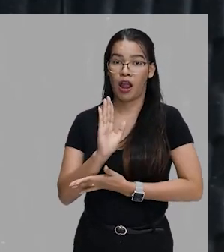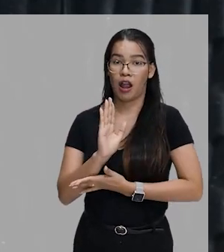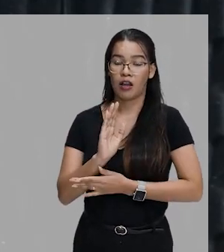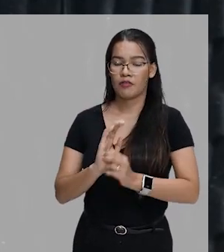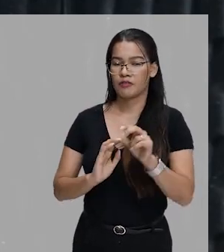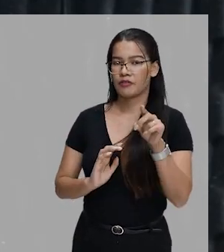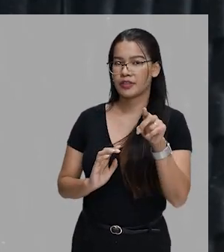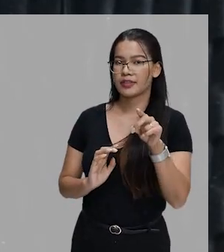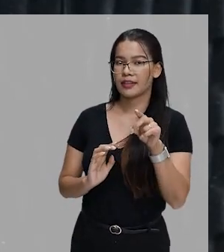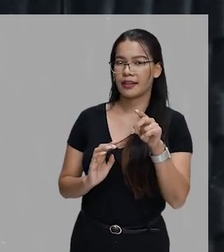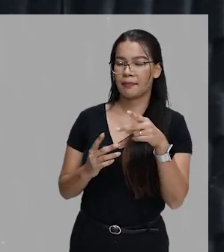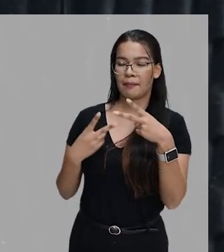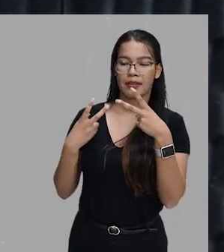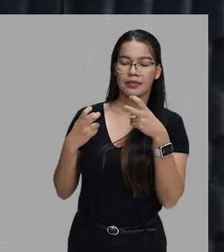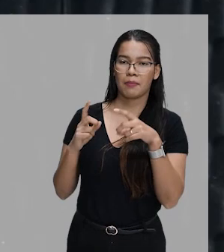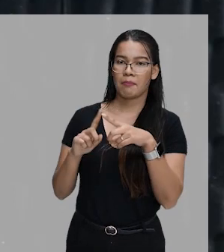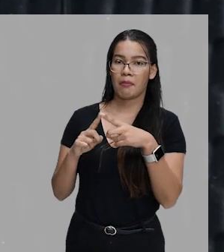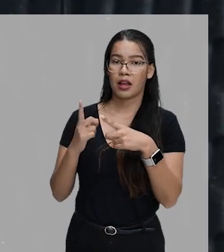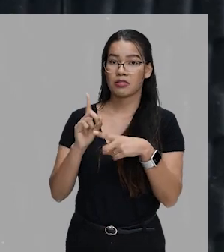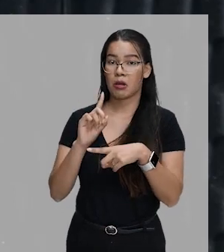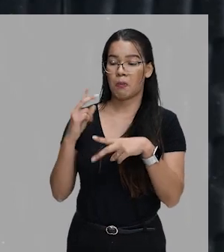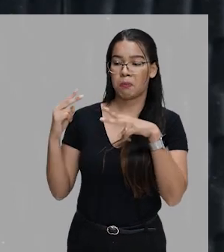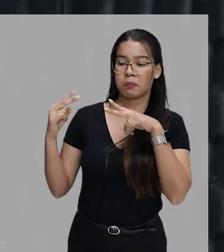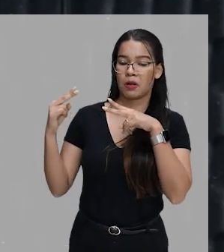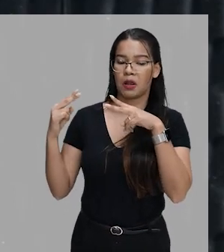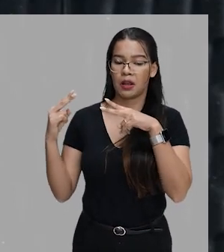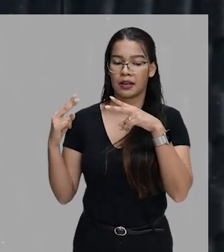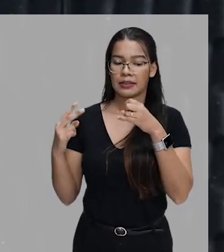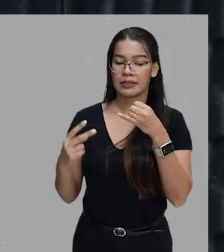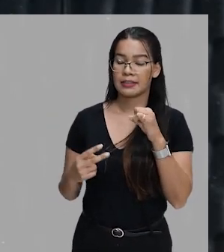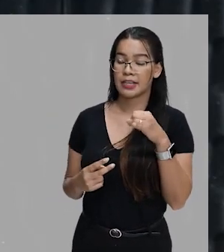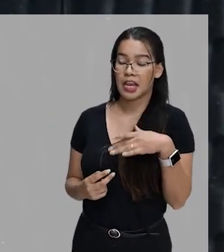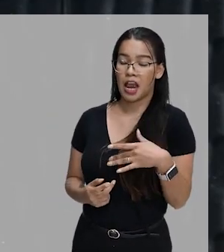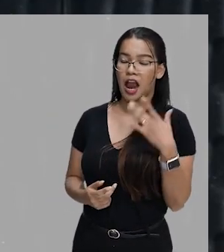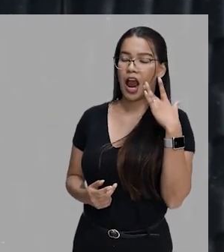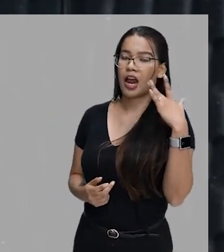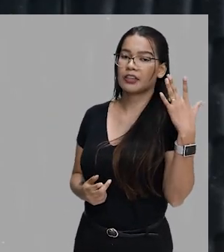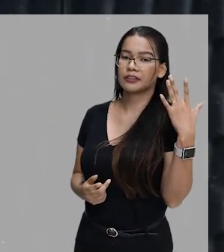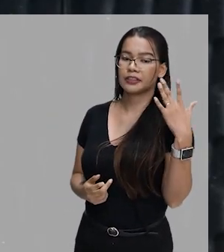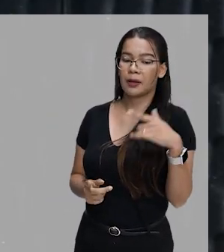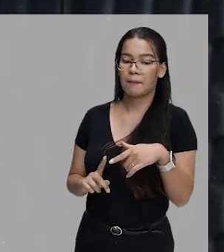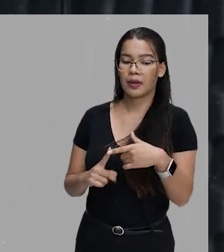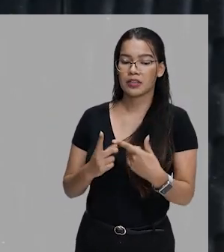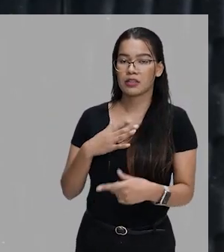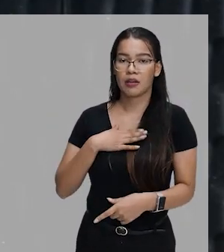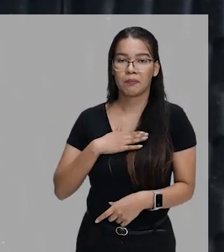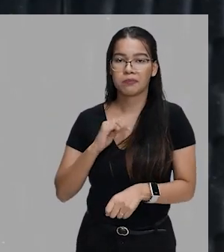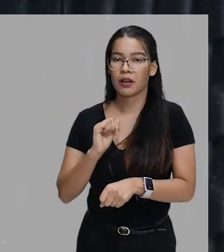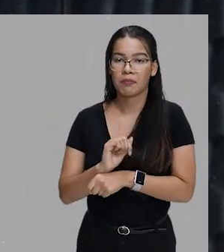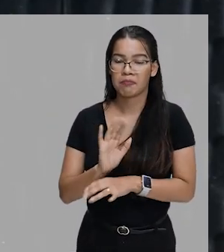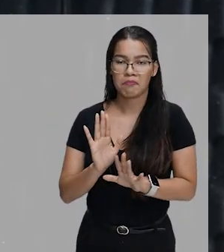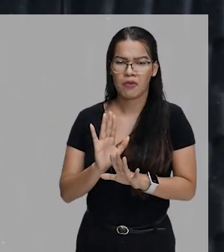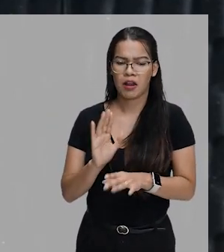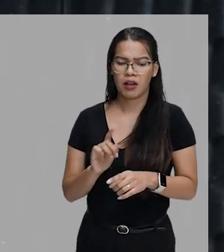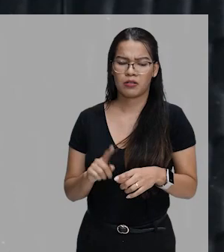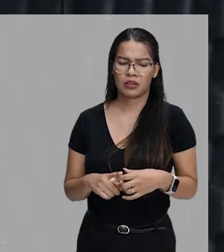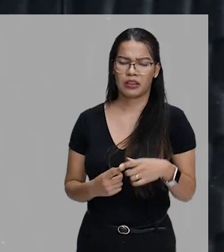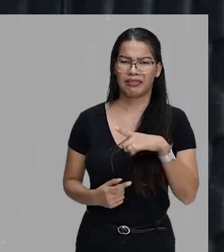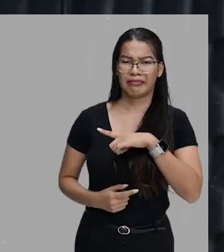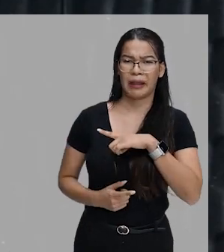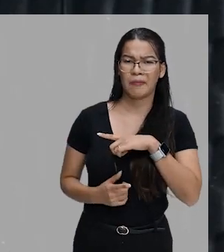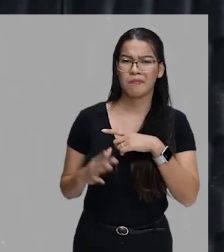me encara. Se acha o cara, mas não me para. Tá cheio de